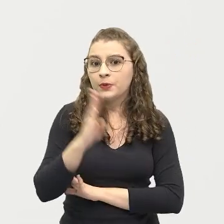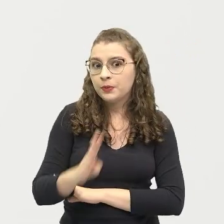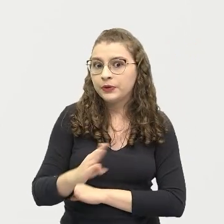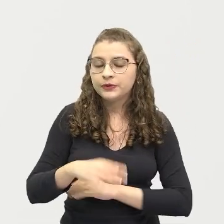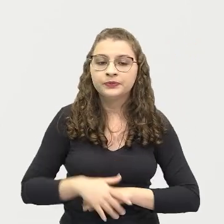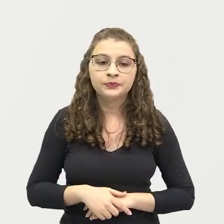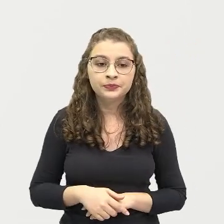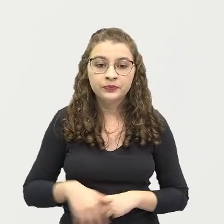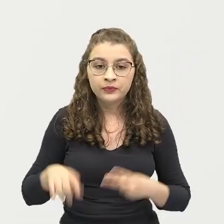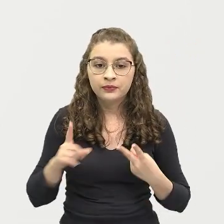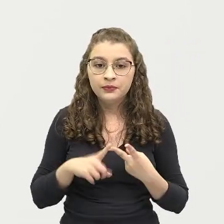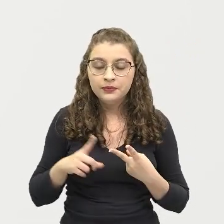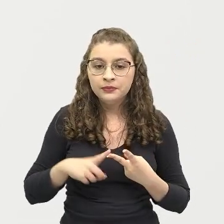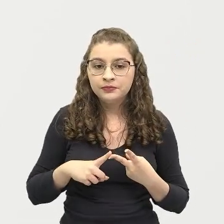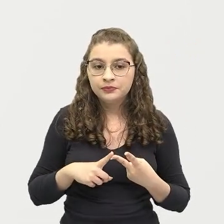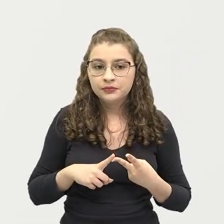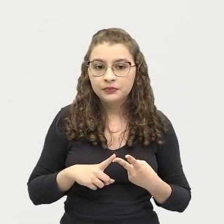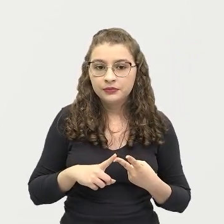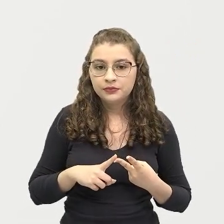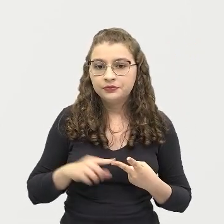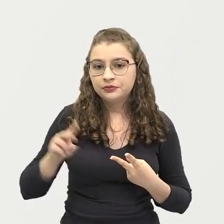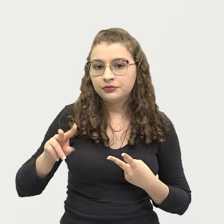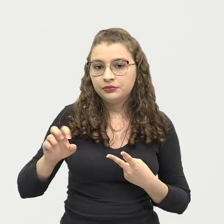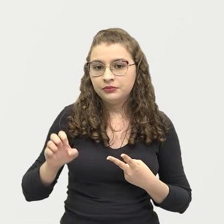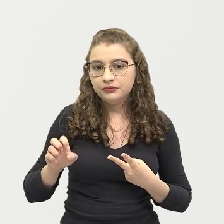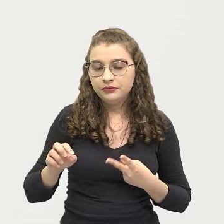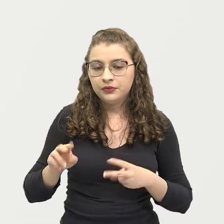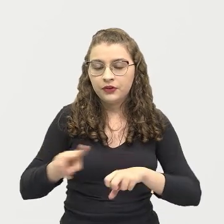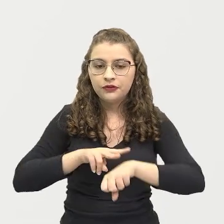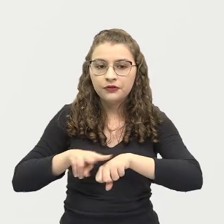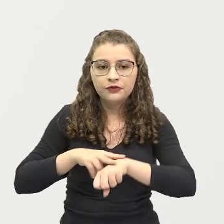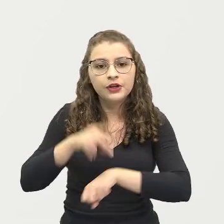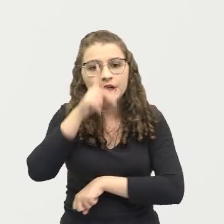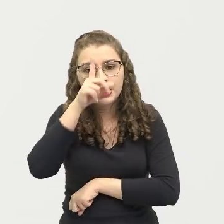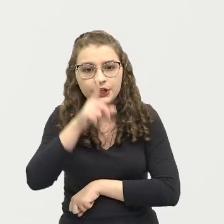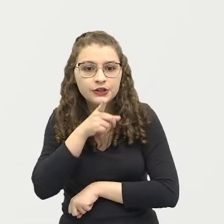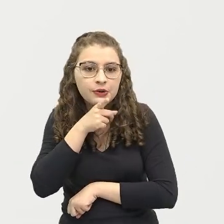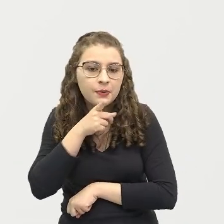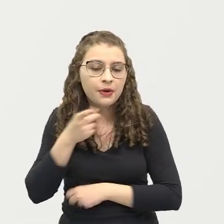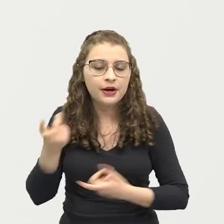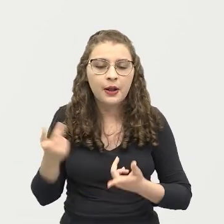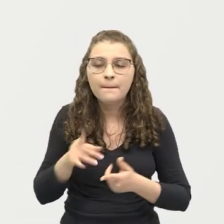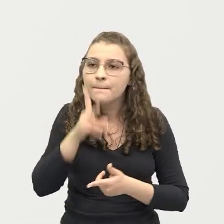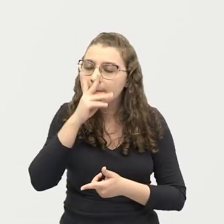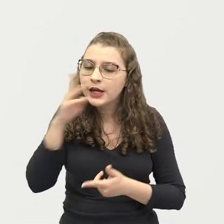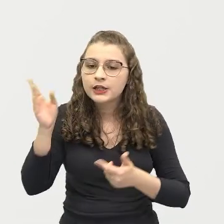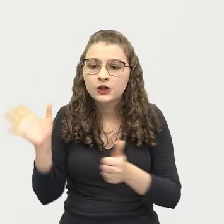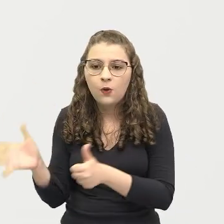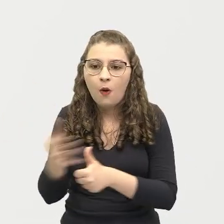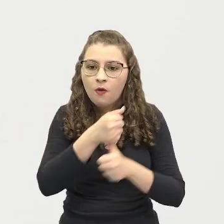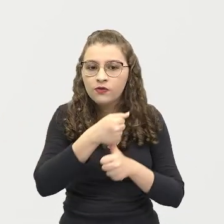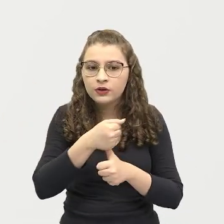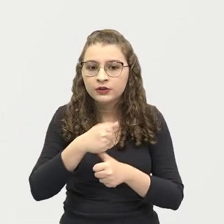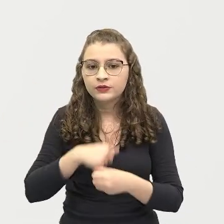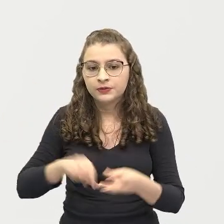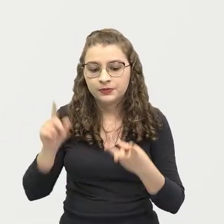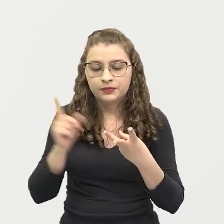radicalmente brasileiro, então tinha até uma formação nazifascista. Temos o manifesto